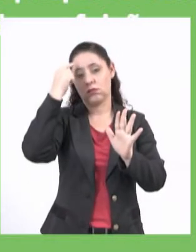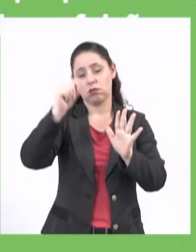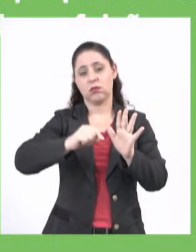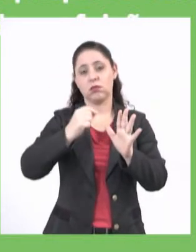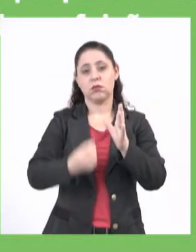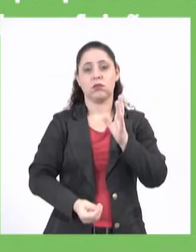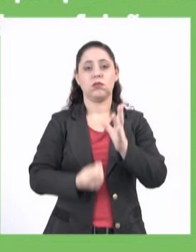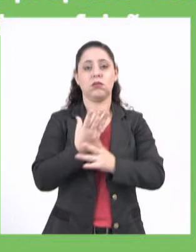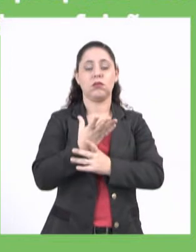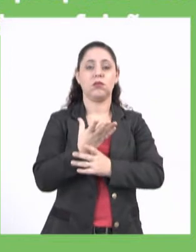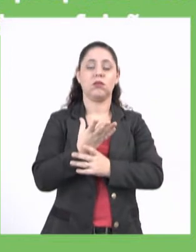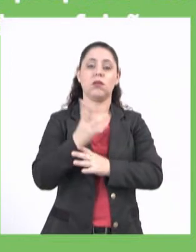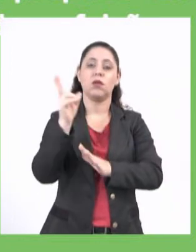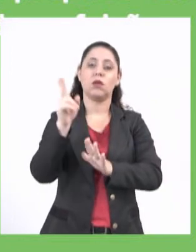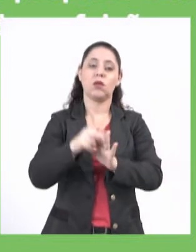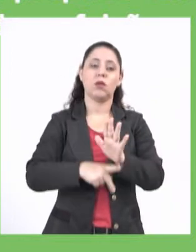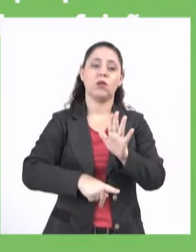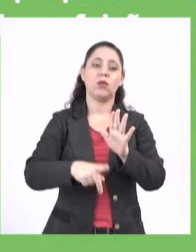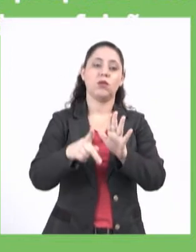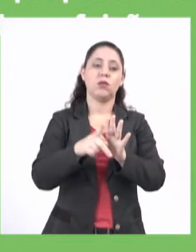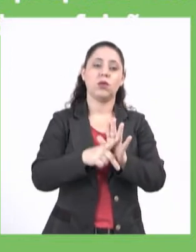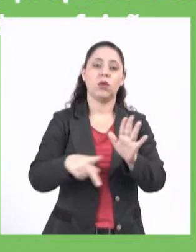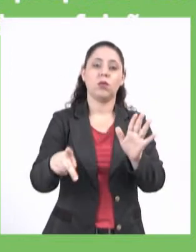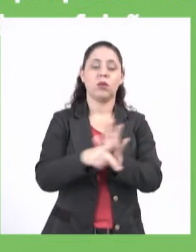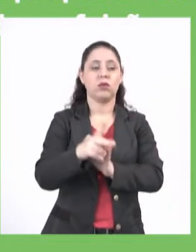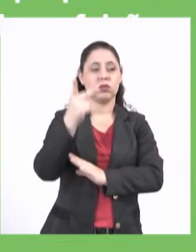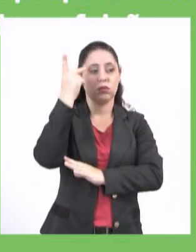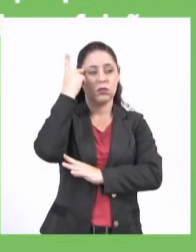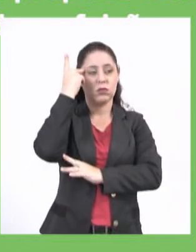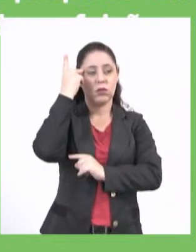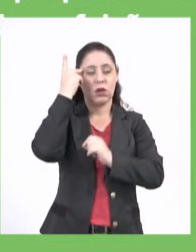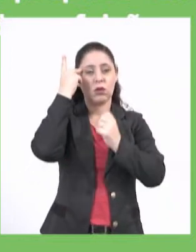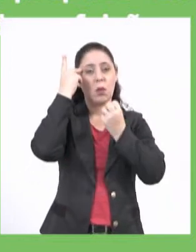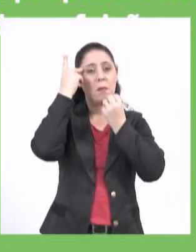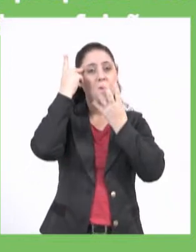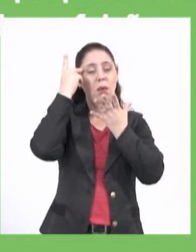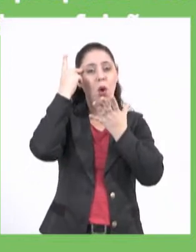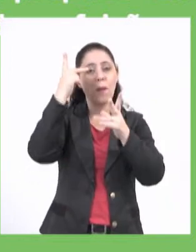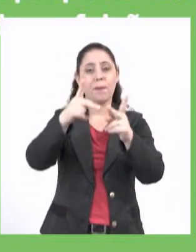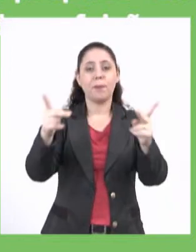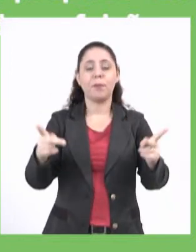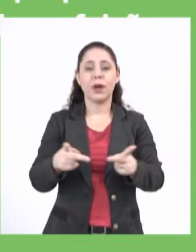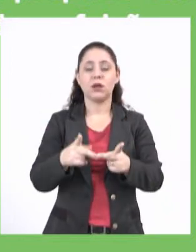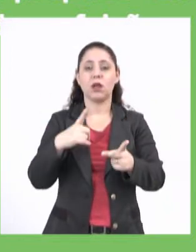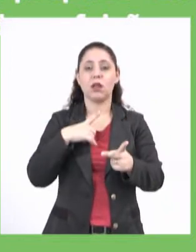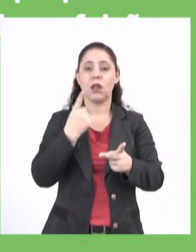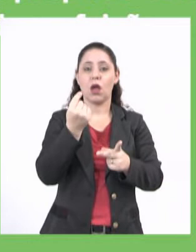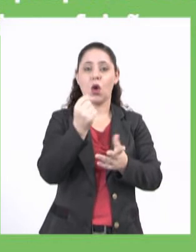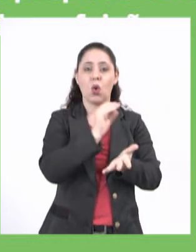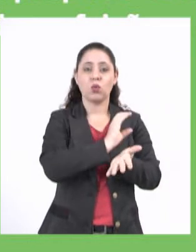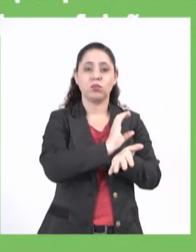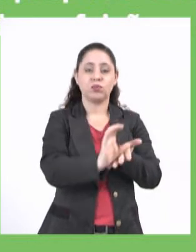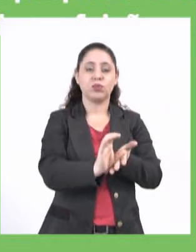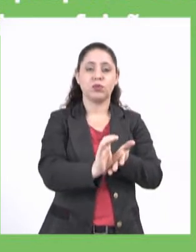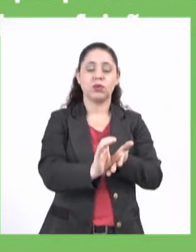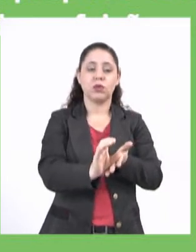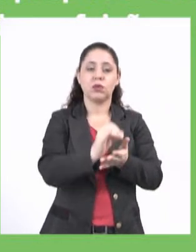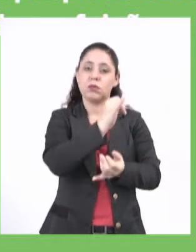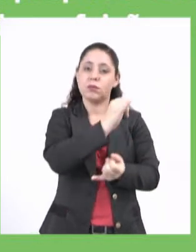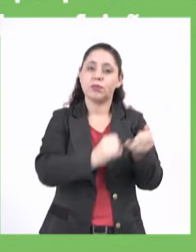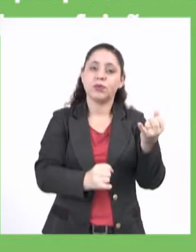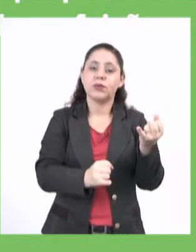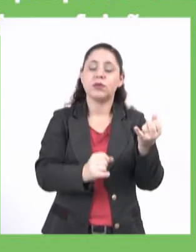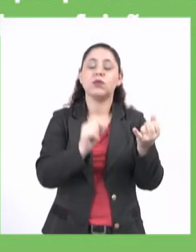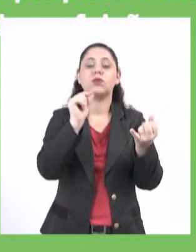inspirada no programa Bom Prato de São Paulo, onde a gente tem um financiamento bipartite desse